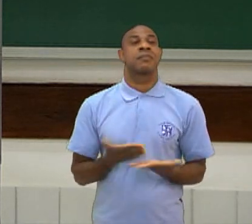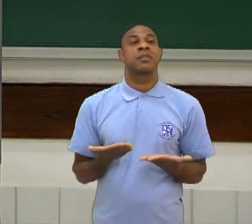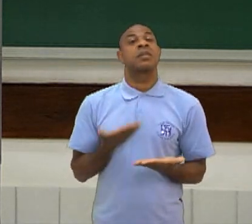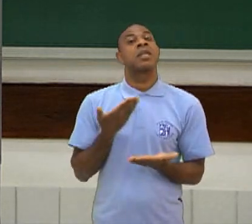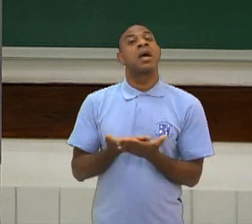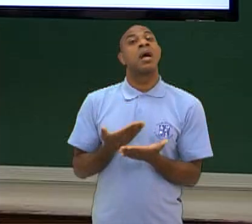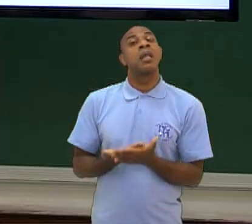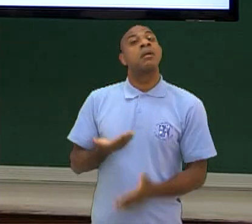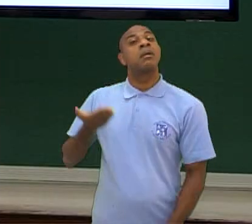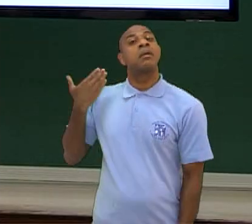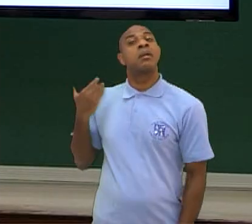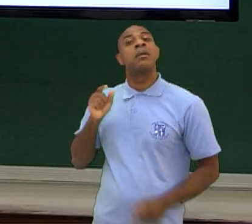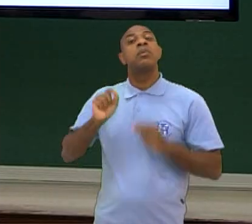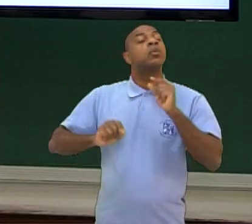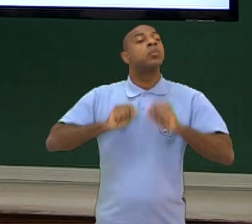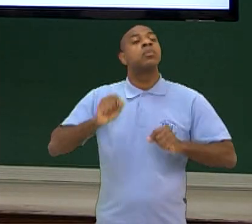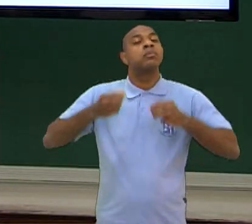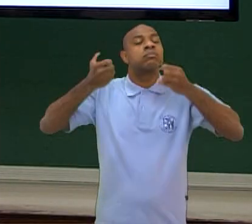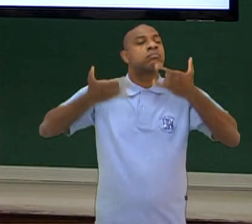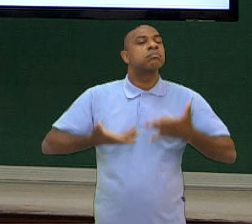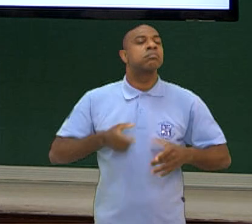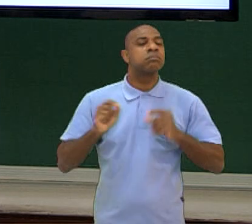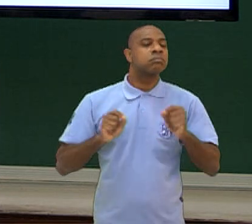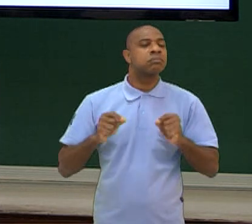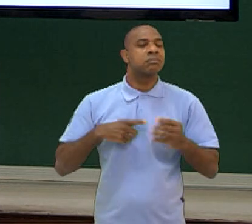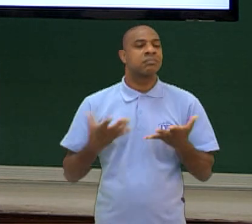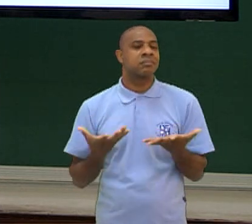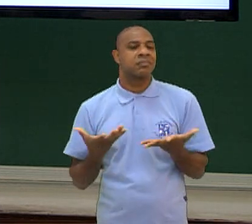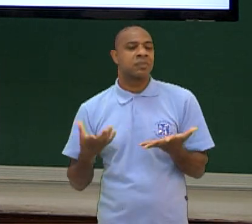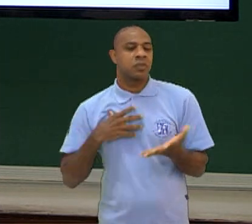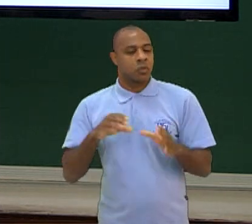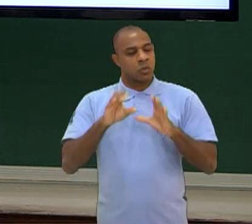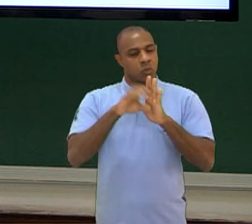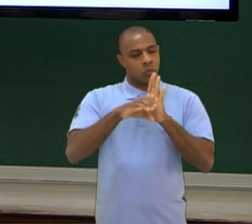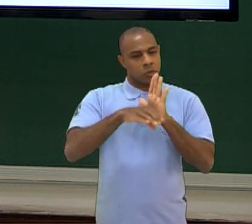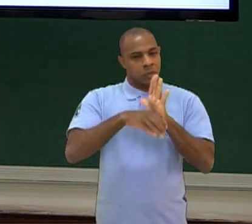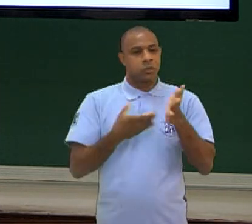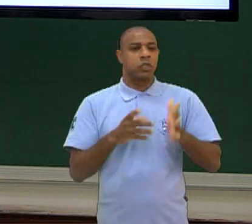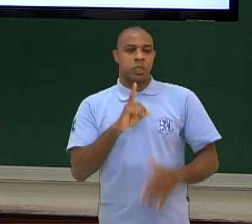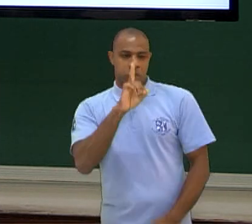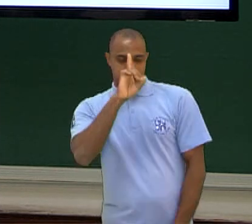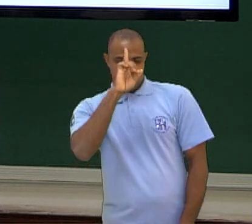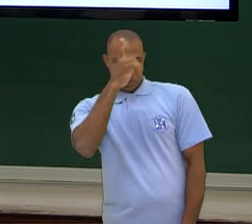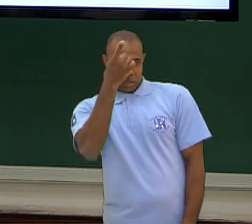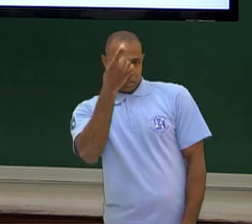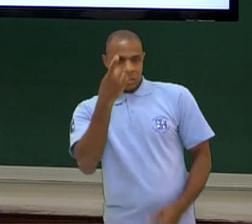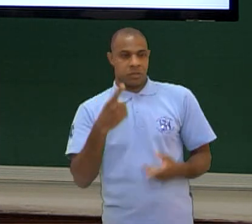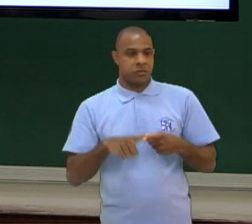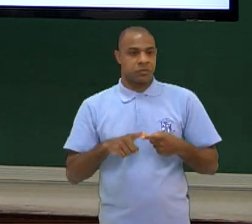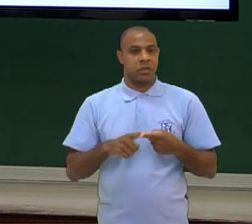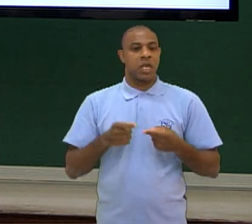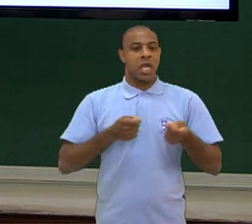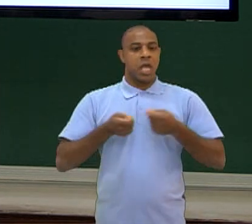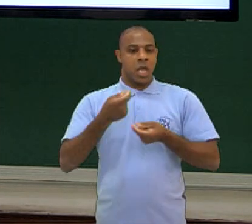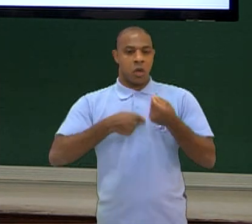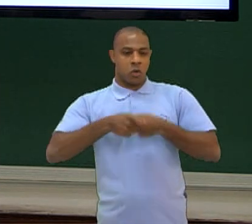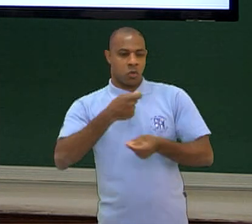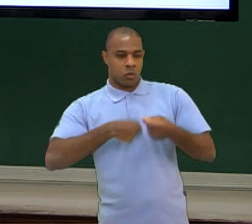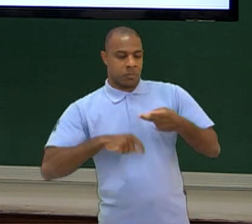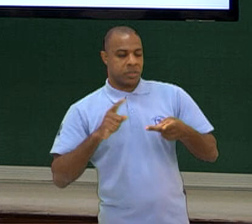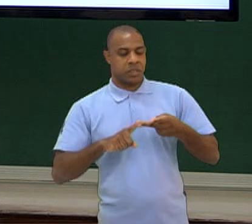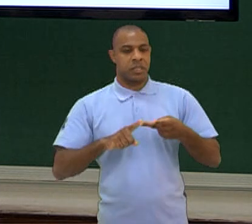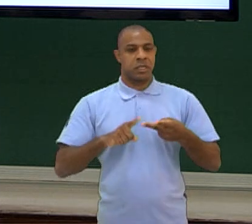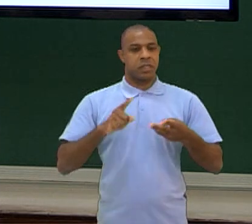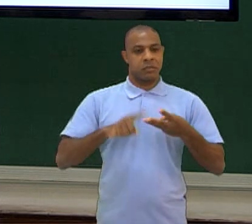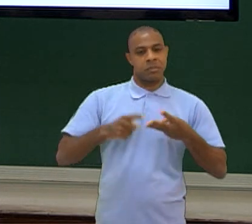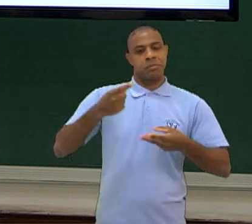aula passada, o que nós fizemos? Nós vimos a articulação entre os conceitos de ideologia, economia e política. Como é que